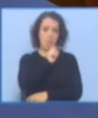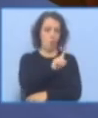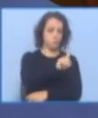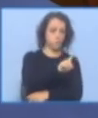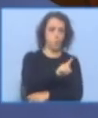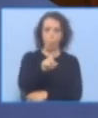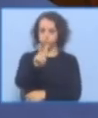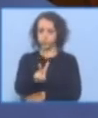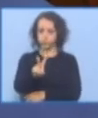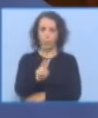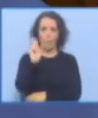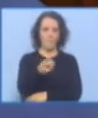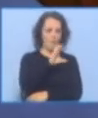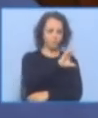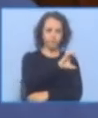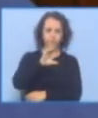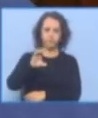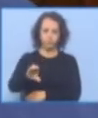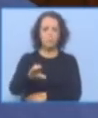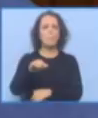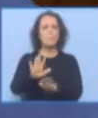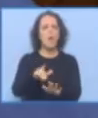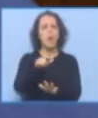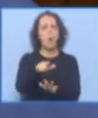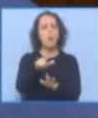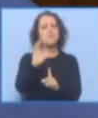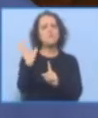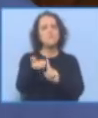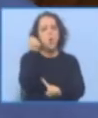temos connosco, mas de que forma foi possível construir